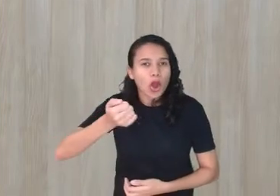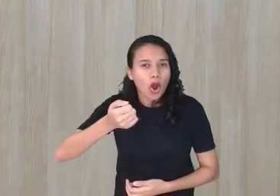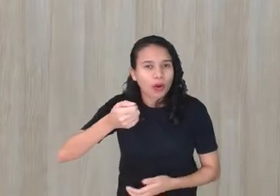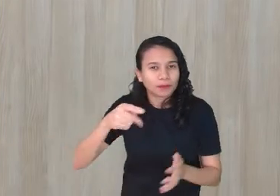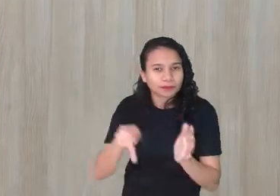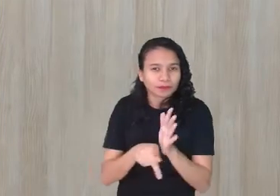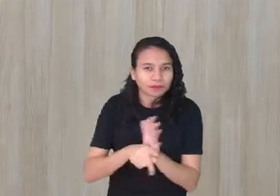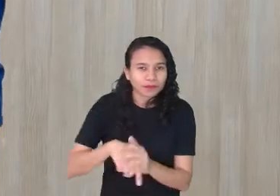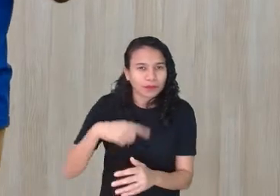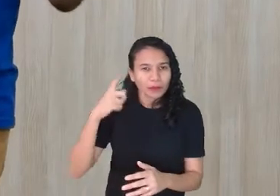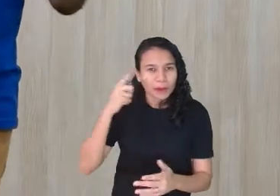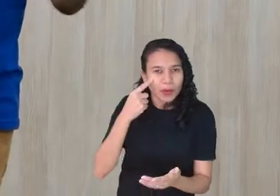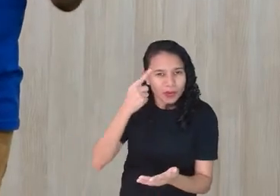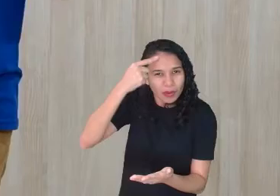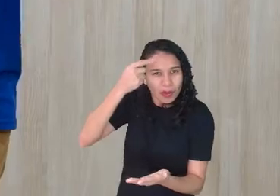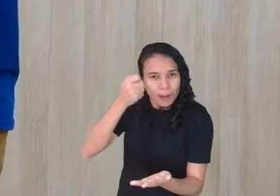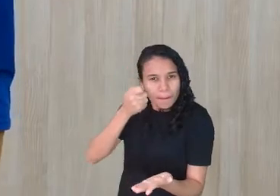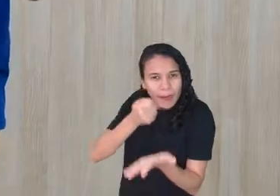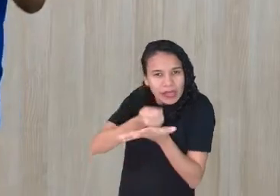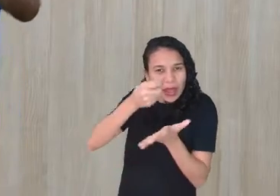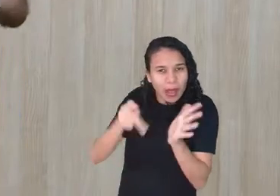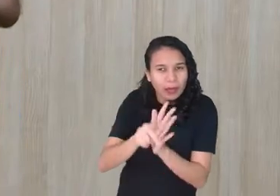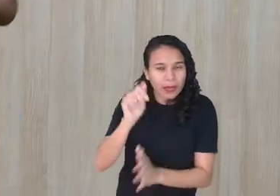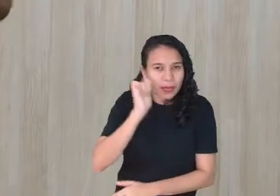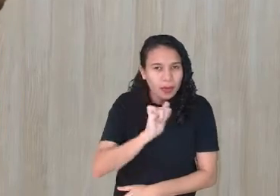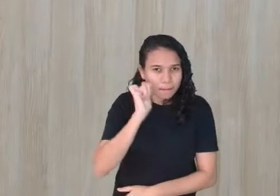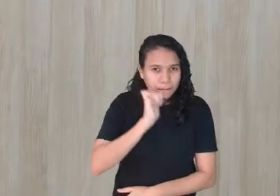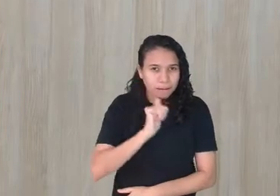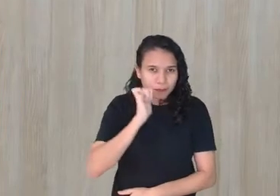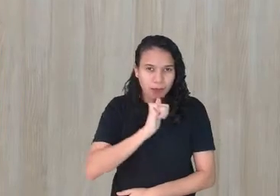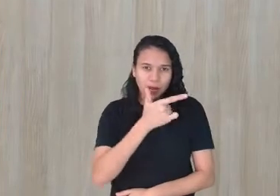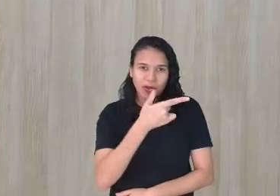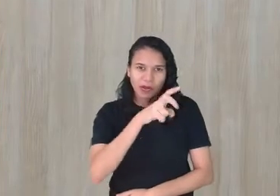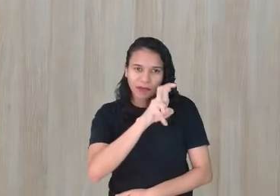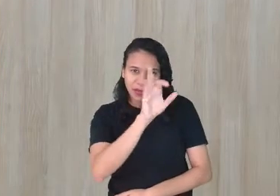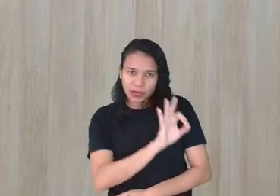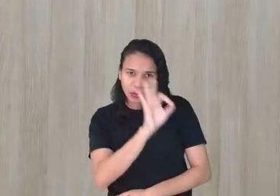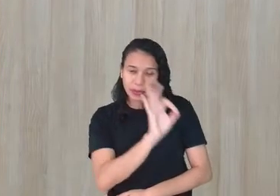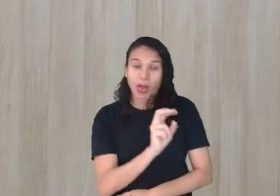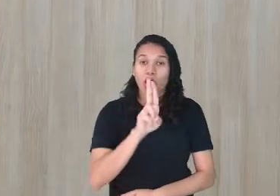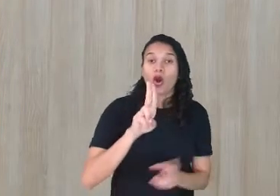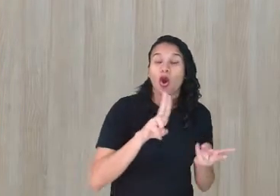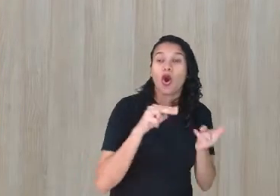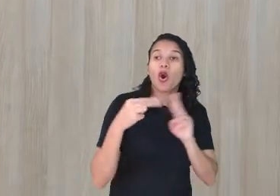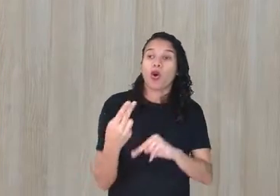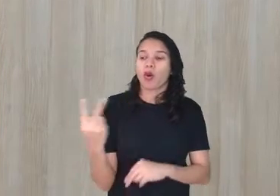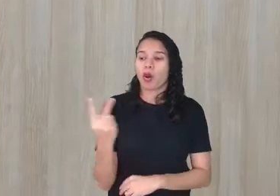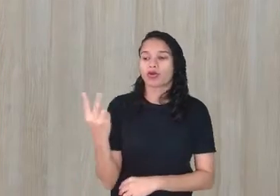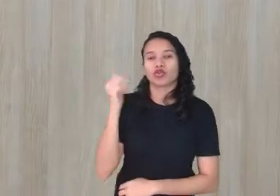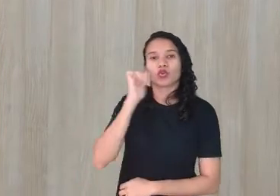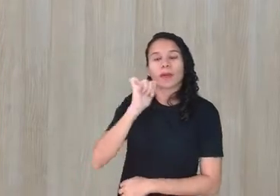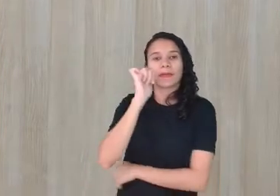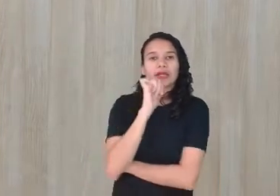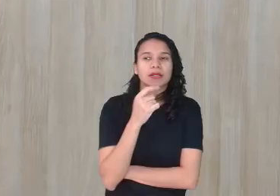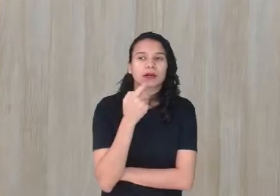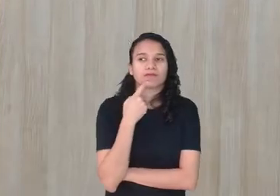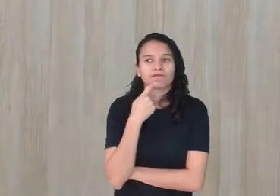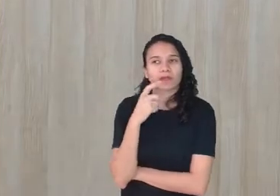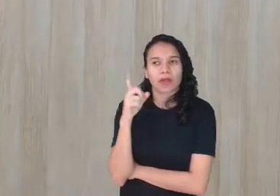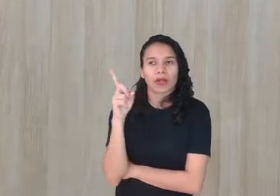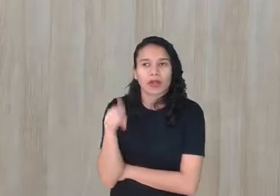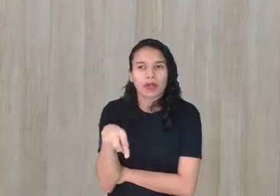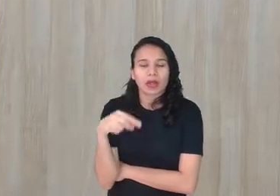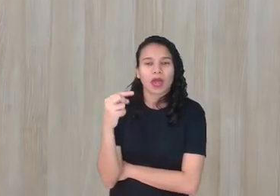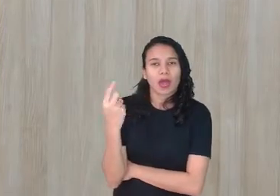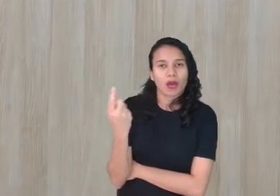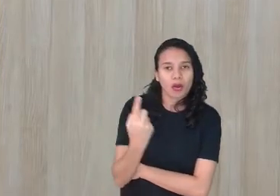apostar nessa menina, 1/4 da chance, 25%, ou nas duas meninas. As duas meninas,